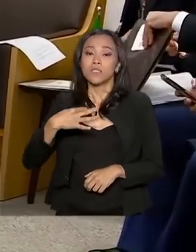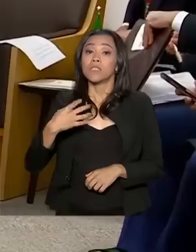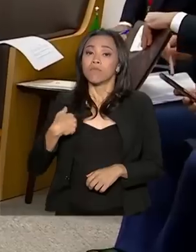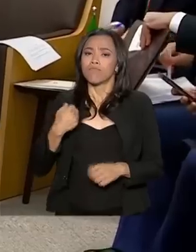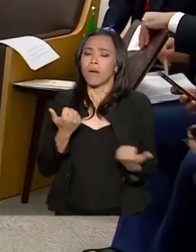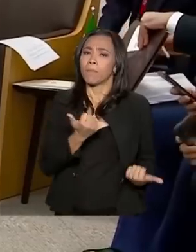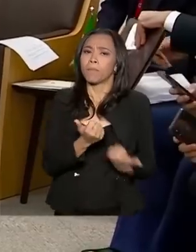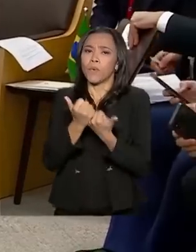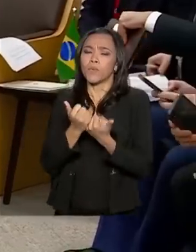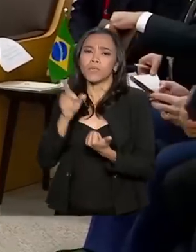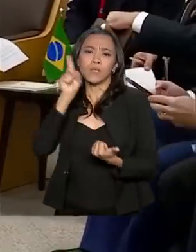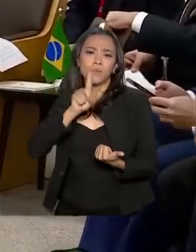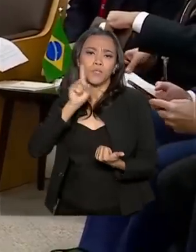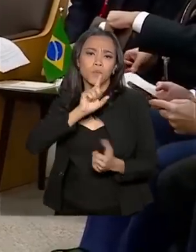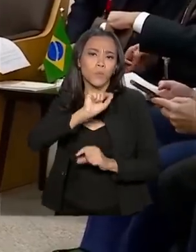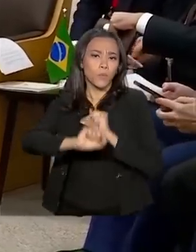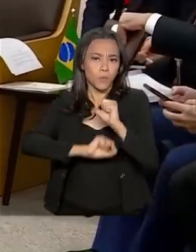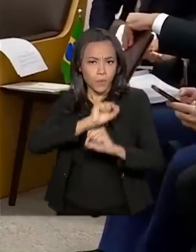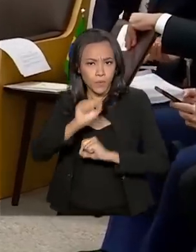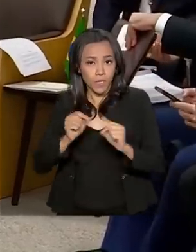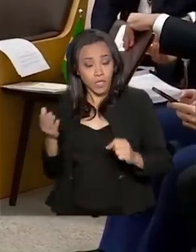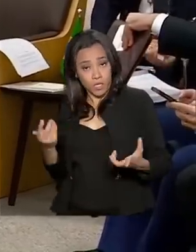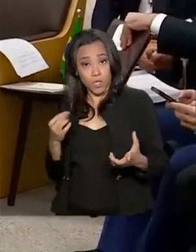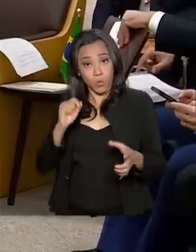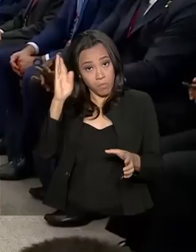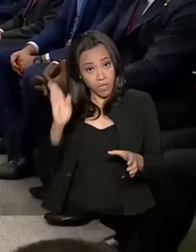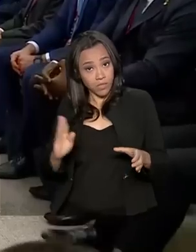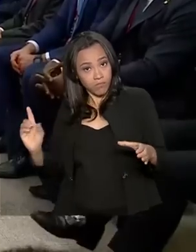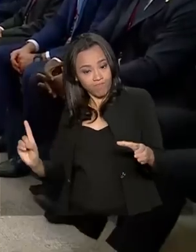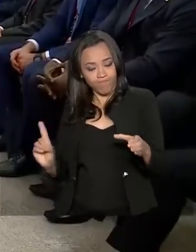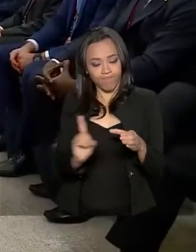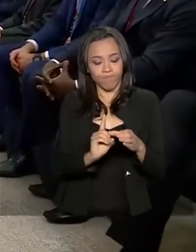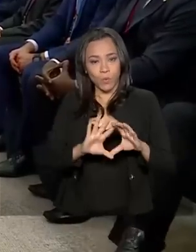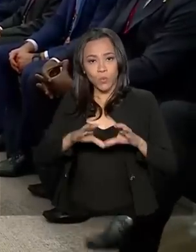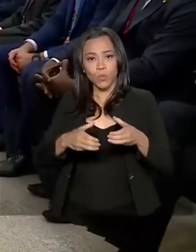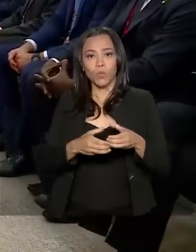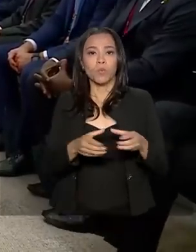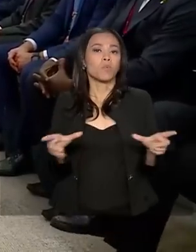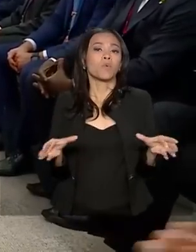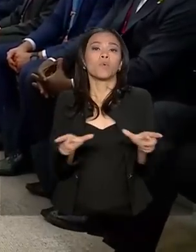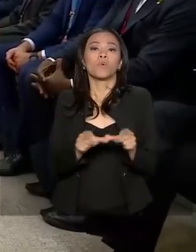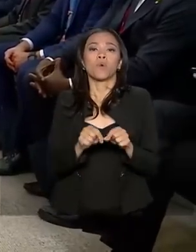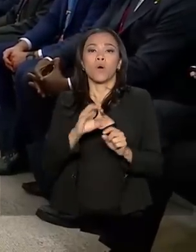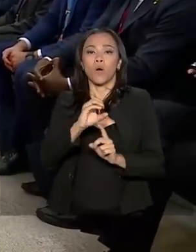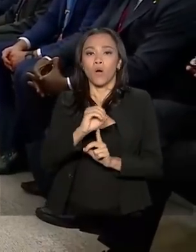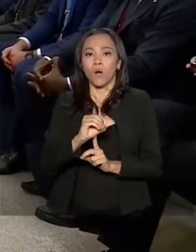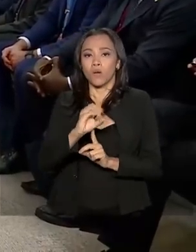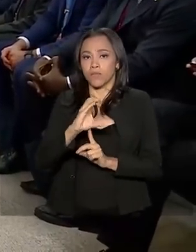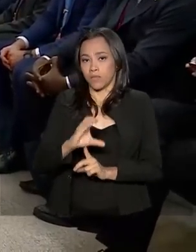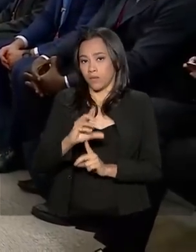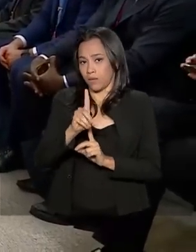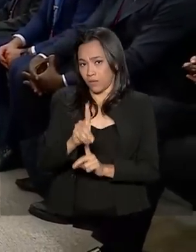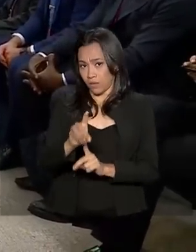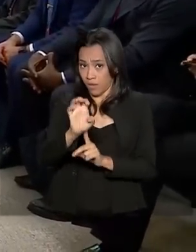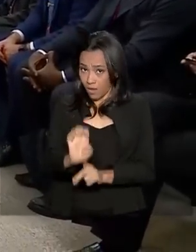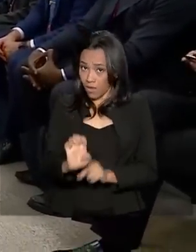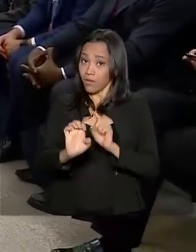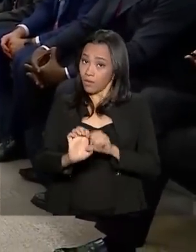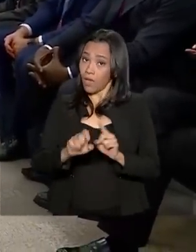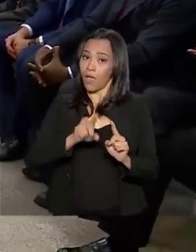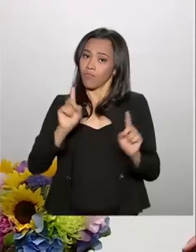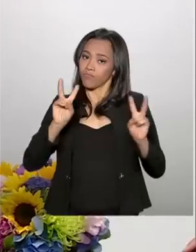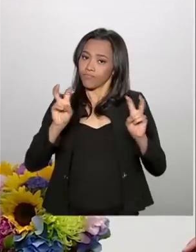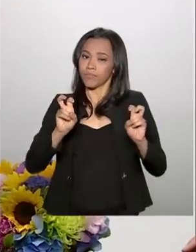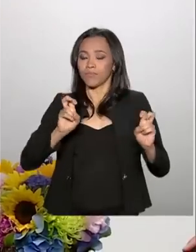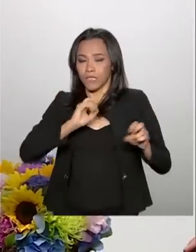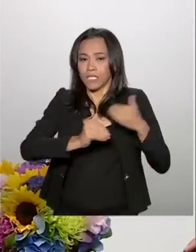Estados Unidos para a adesão do Brasil à OCDE, a Organização para a Cooperação e Desenvolvimento